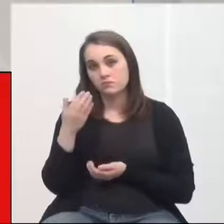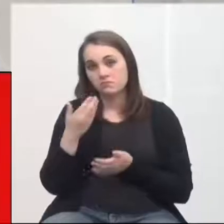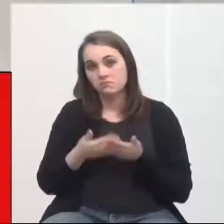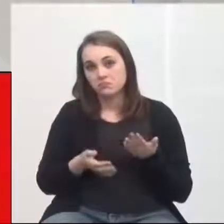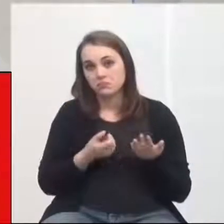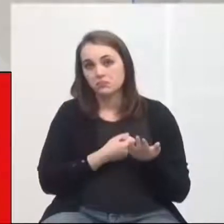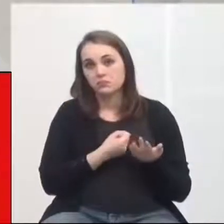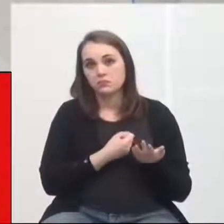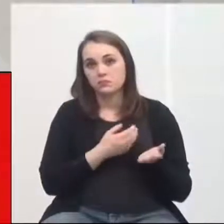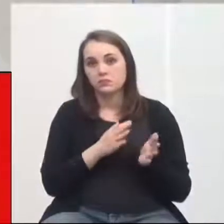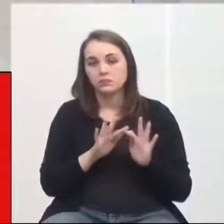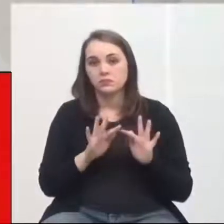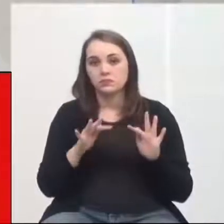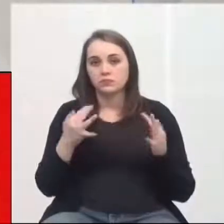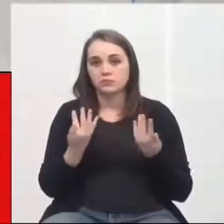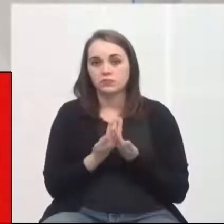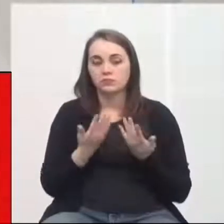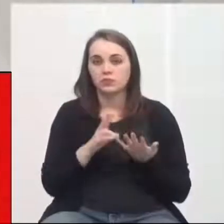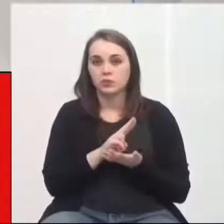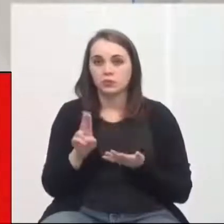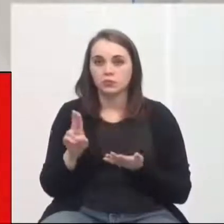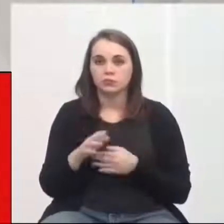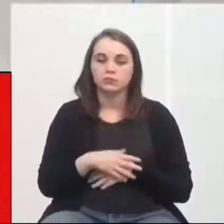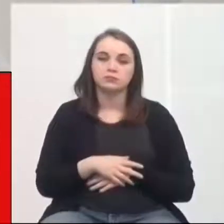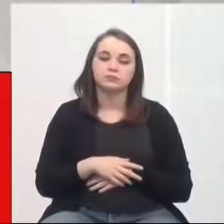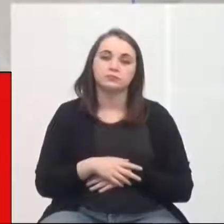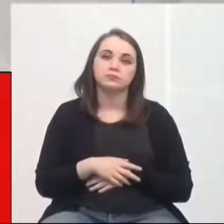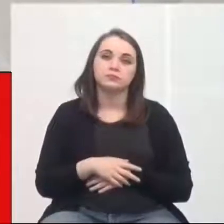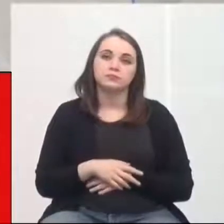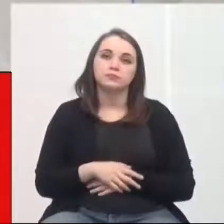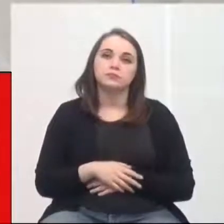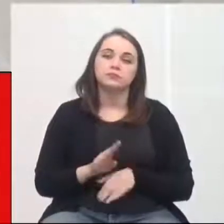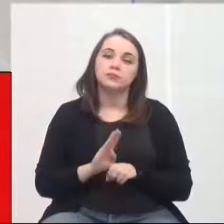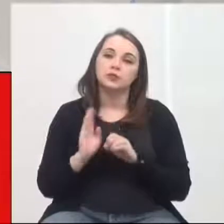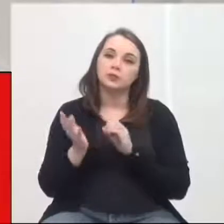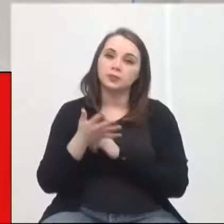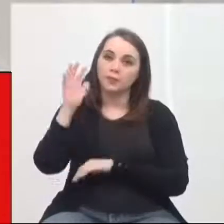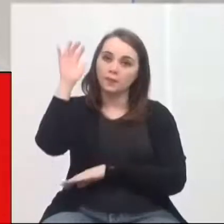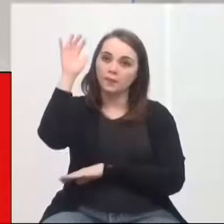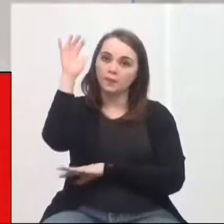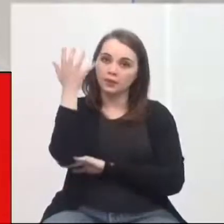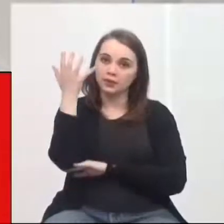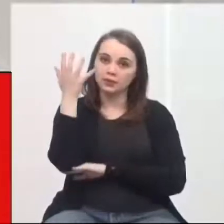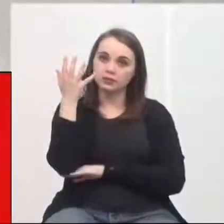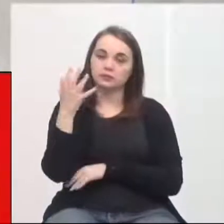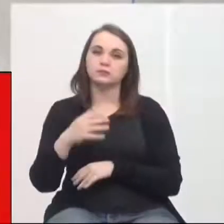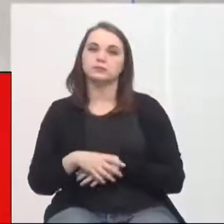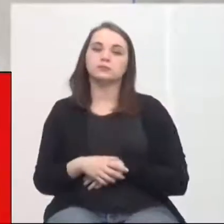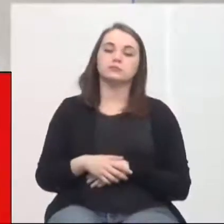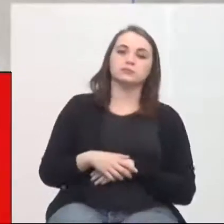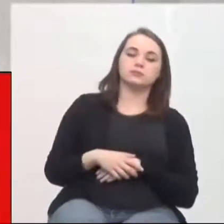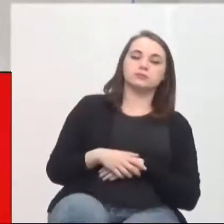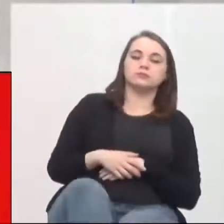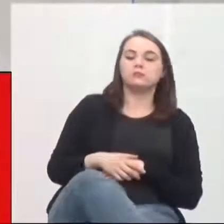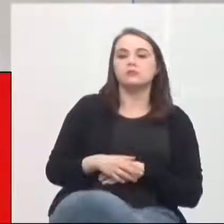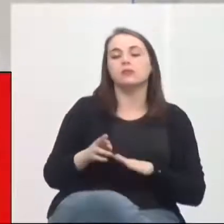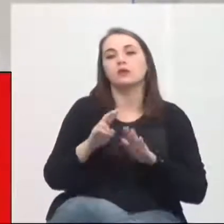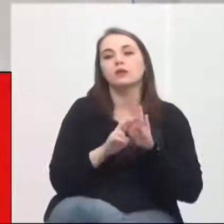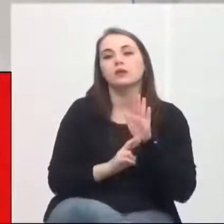Monemager, na rua Imigrante Pierini, no bairro Pierinho. Pierini, no bairro Pierinho.